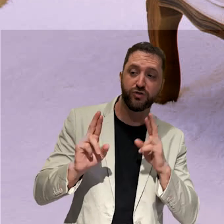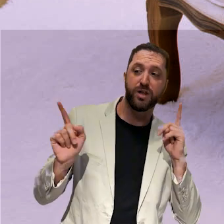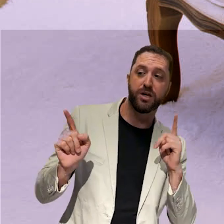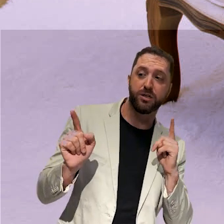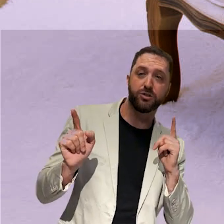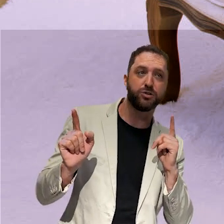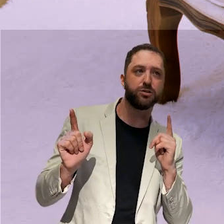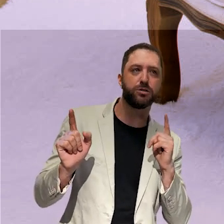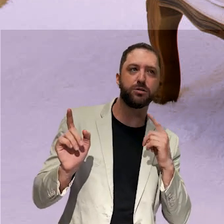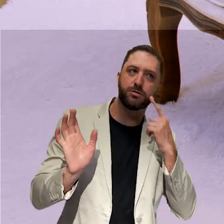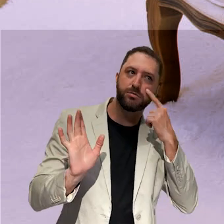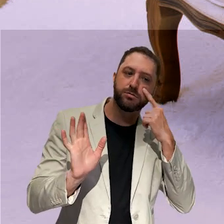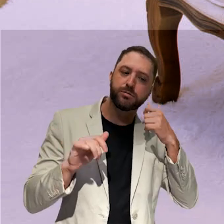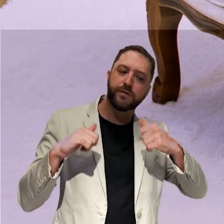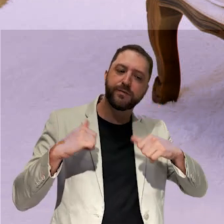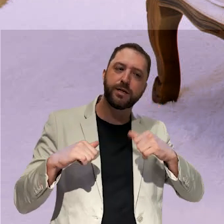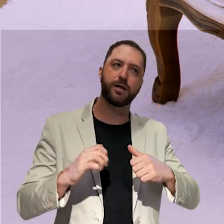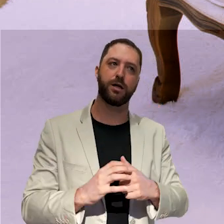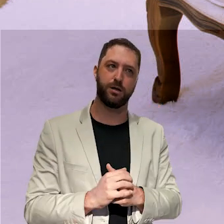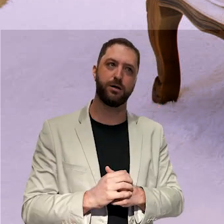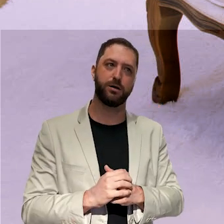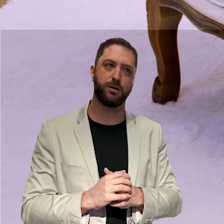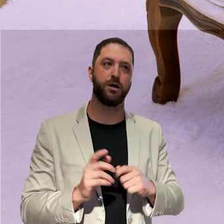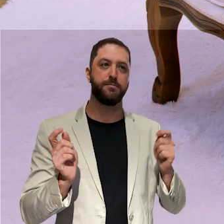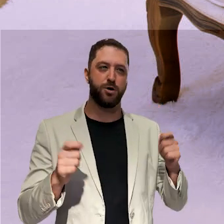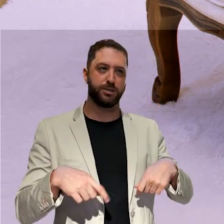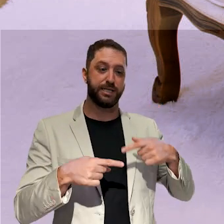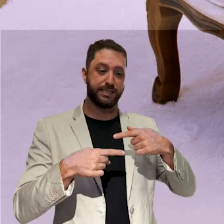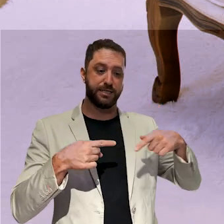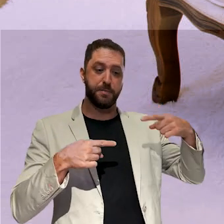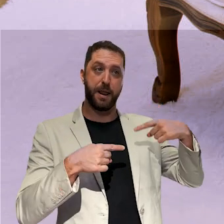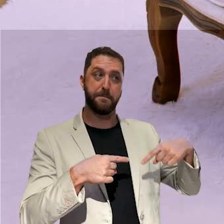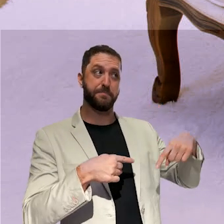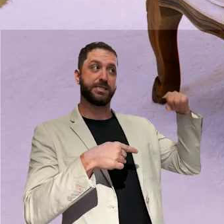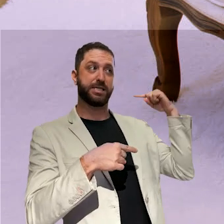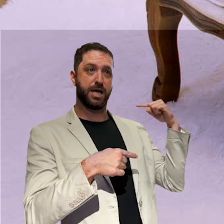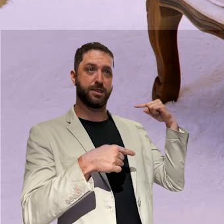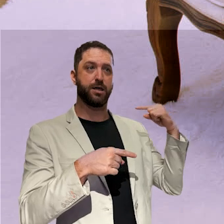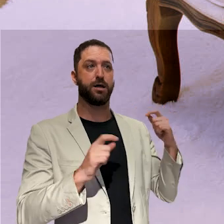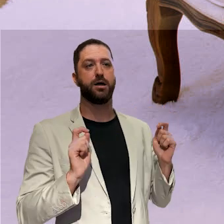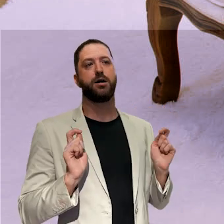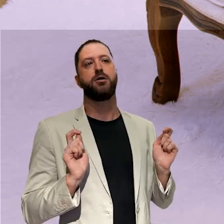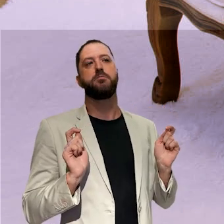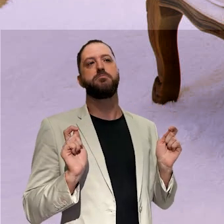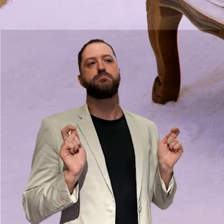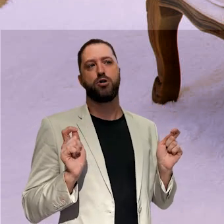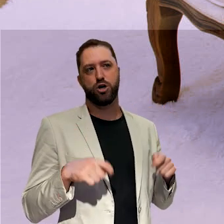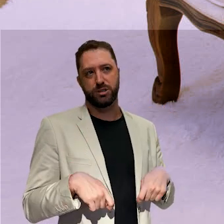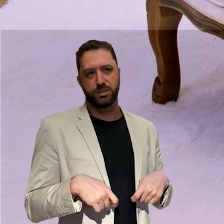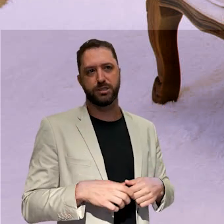estava a semana passada. Porque semana passada pode ser mais